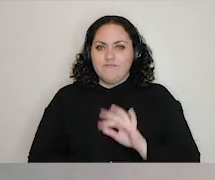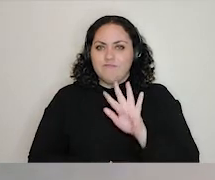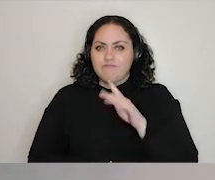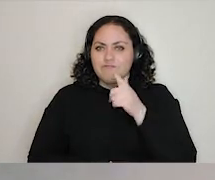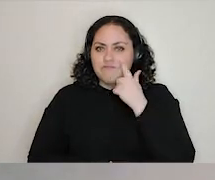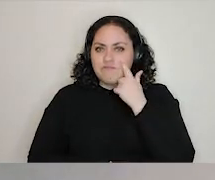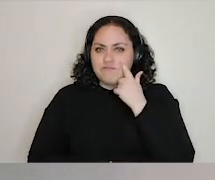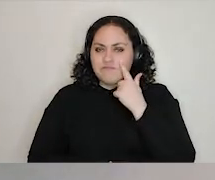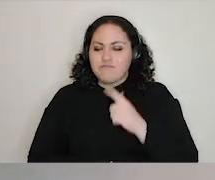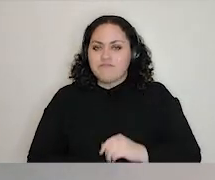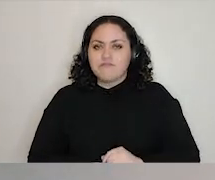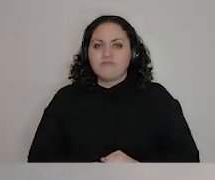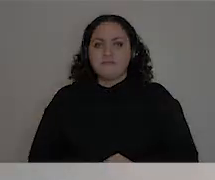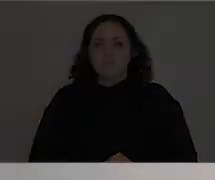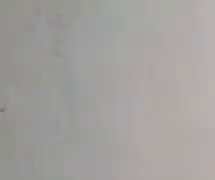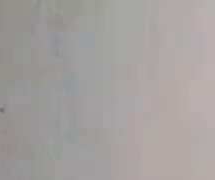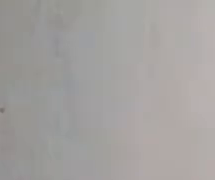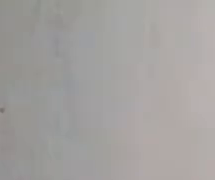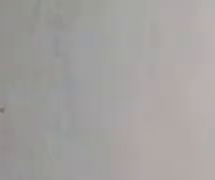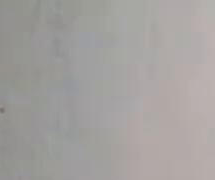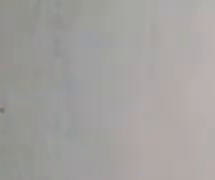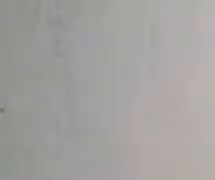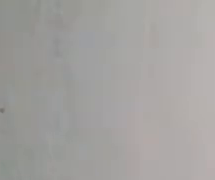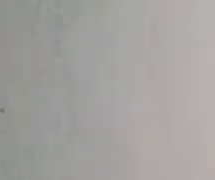Deixa eu ver uma coisa aqui.